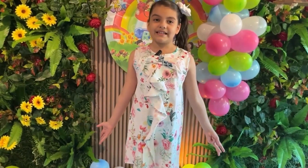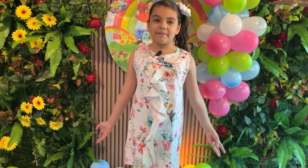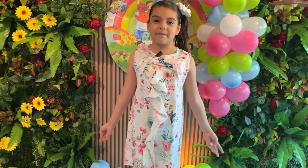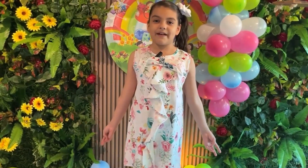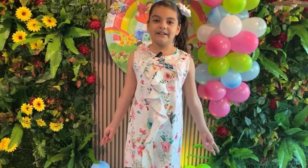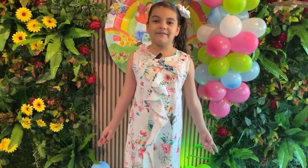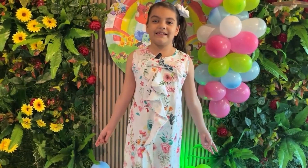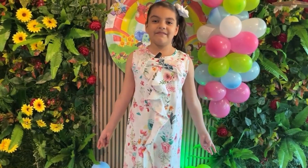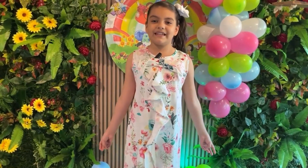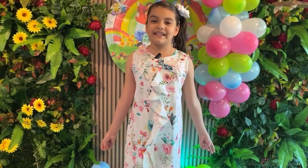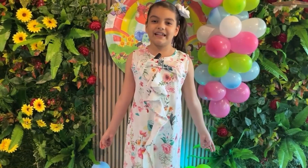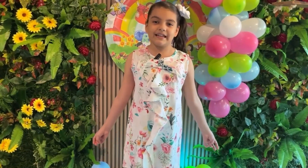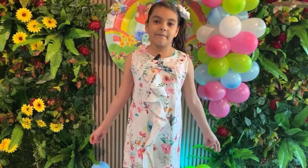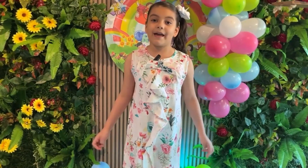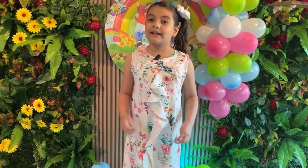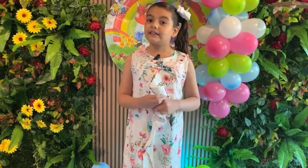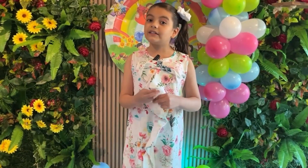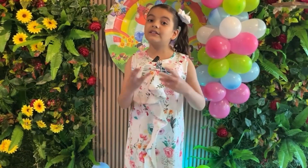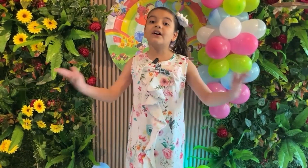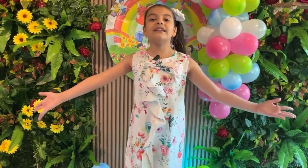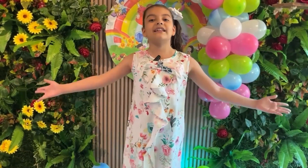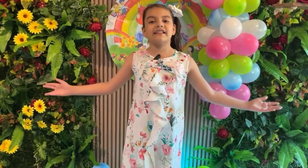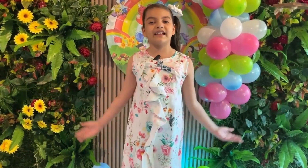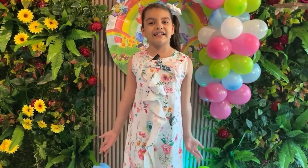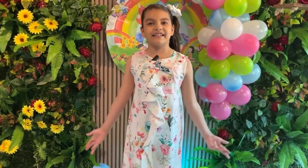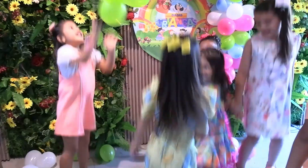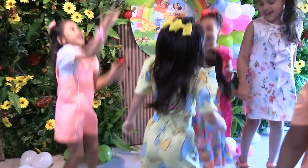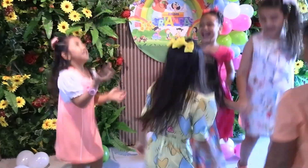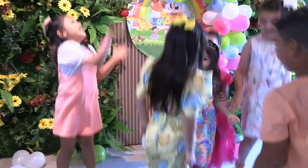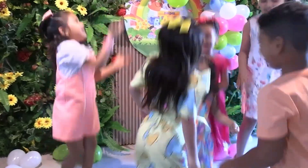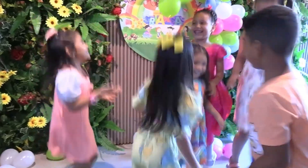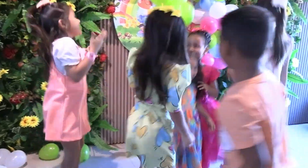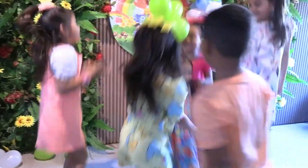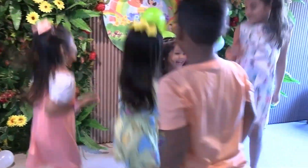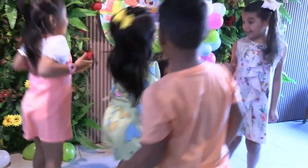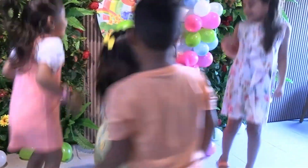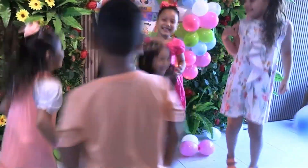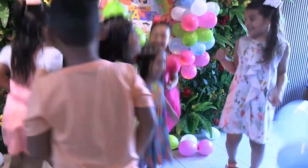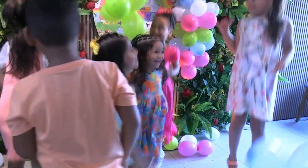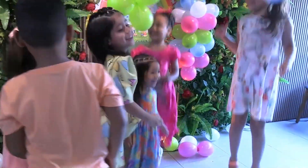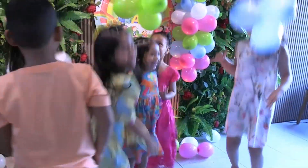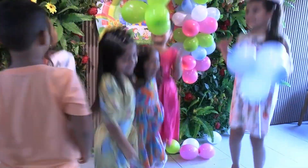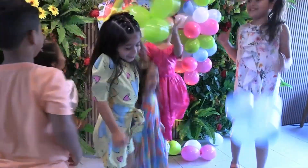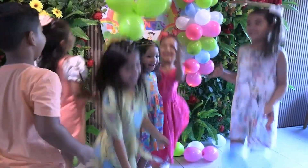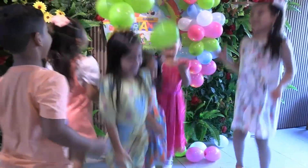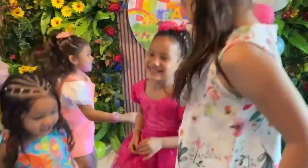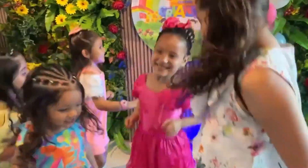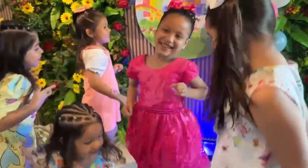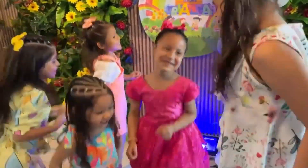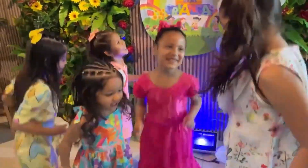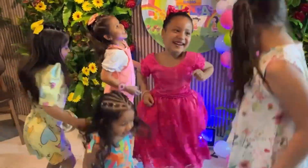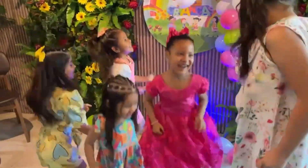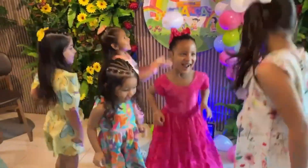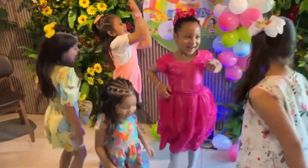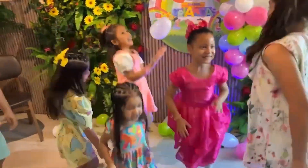Mamonas está preparando uma semana de alegria para todas as crianças. Pipoquinha pra crescer e estourar. Pula,